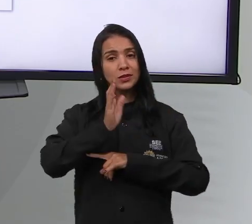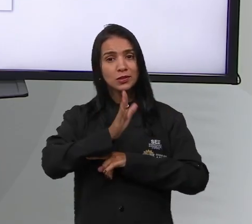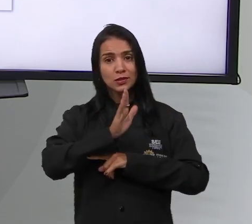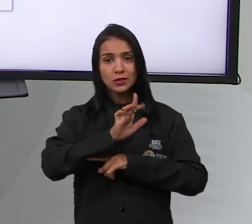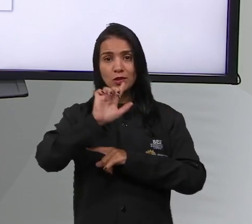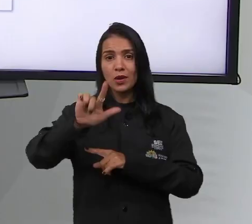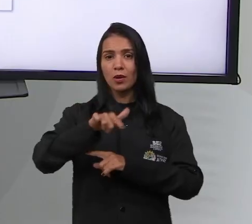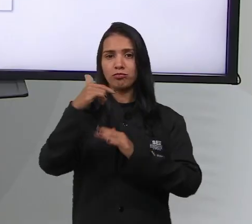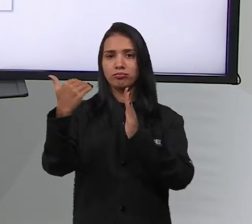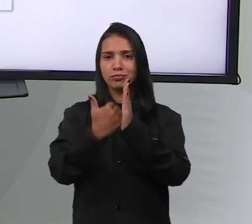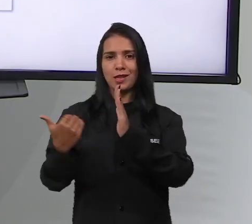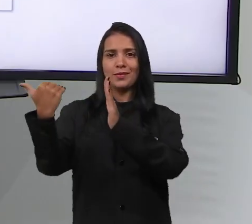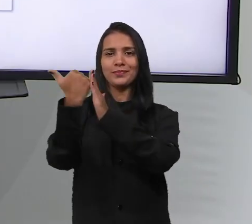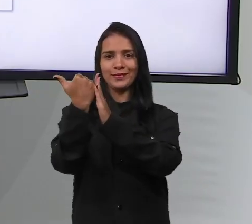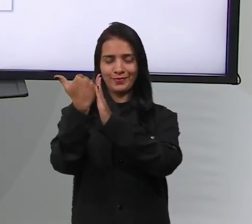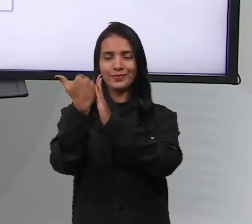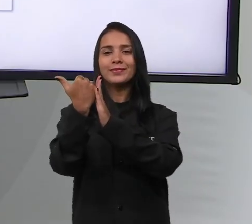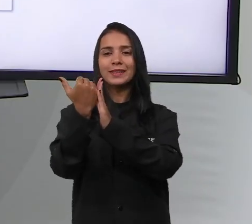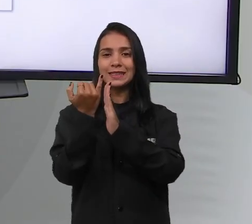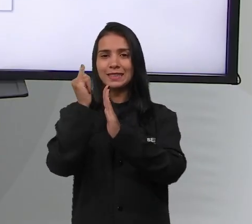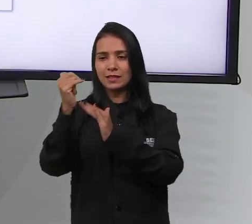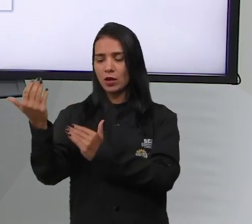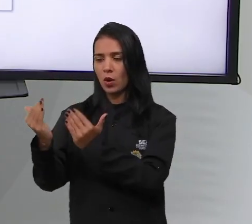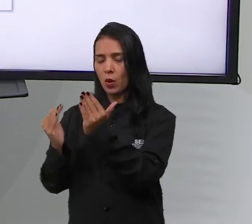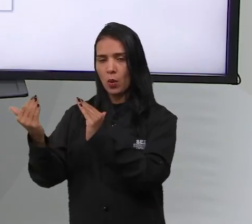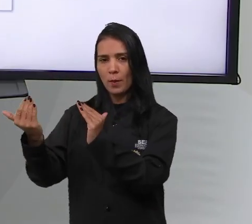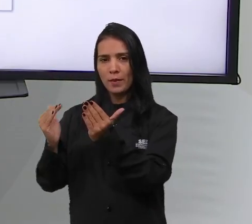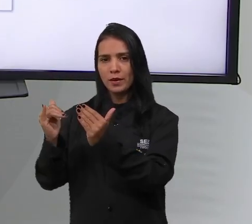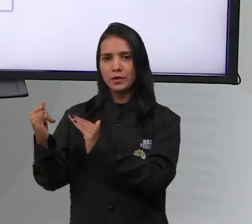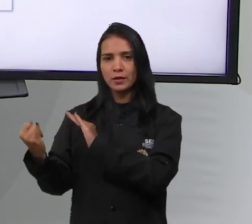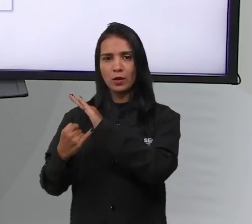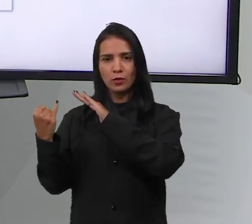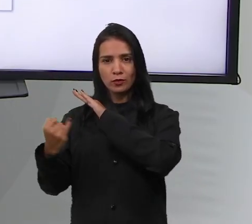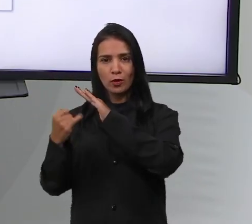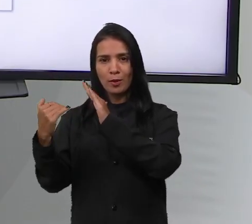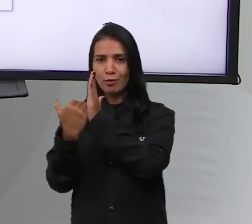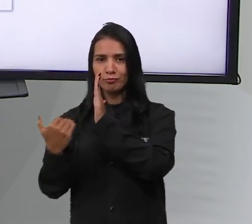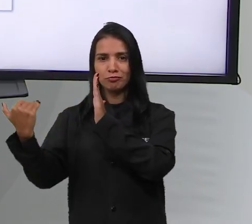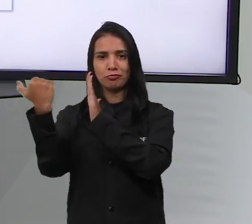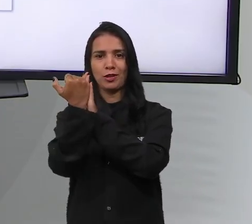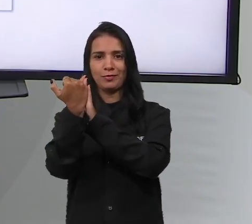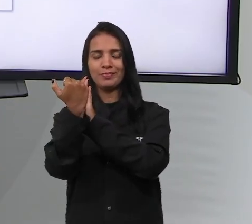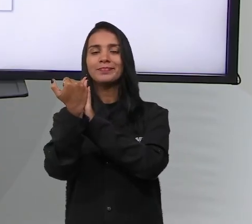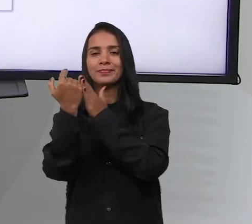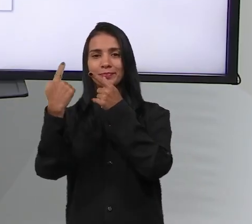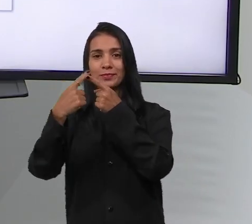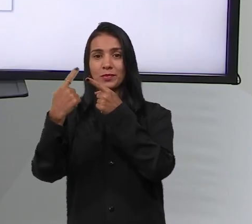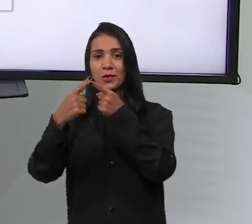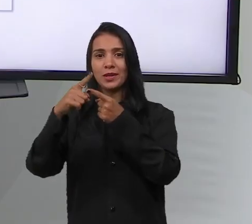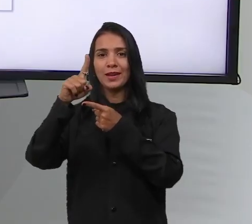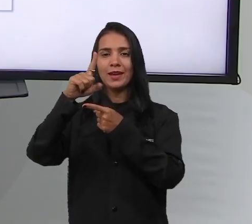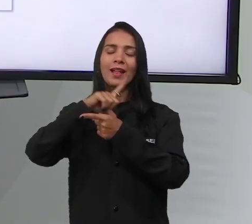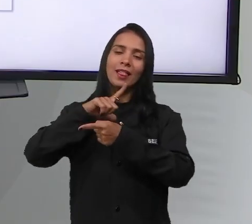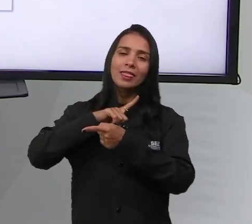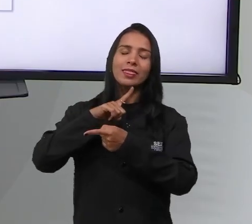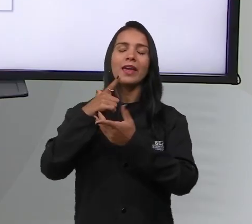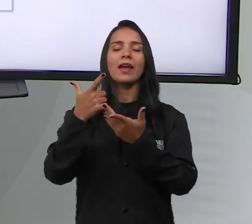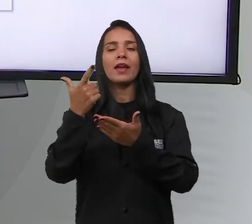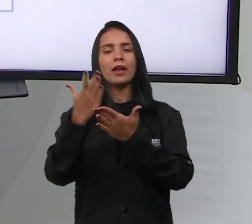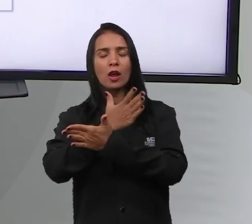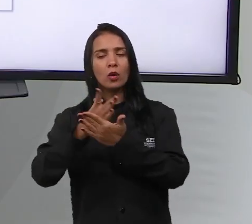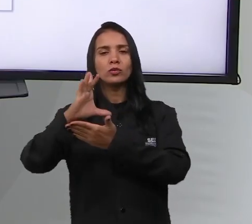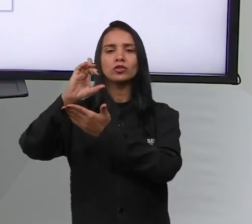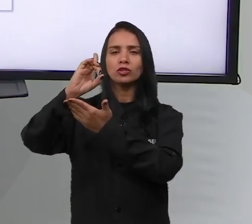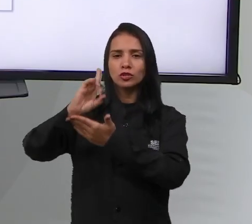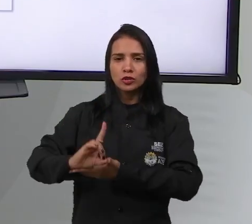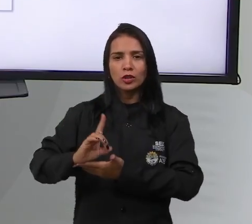outro patamar, tendo em vista, né, que as ações desses empreendimentos se dão pelos créditos que eles acabam